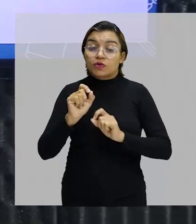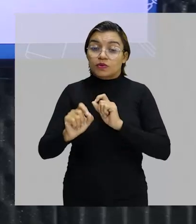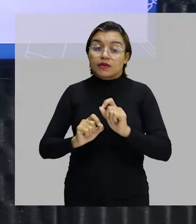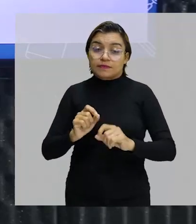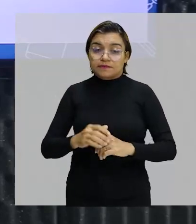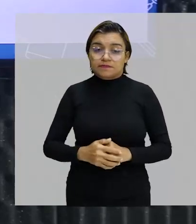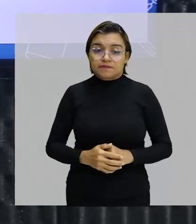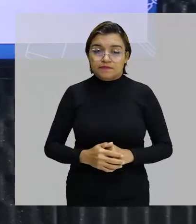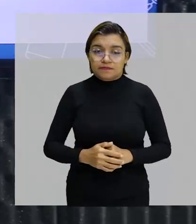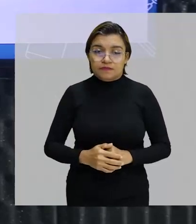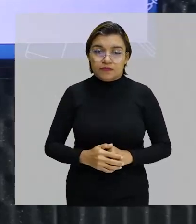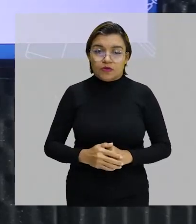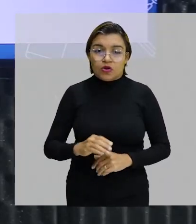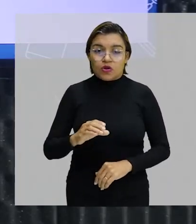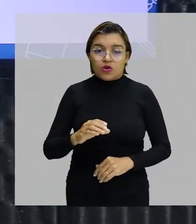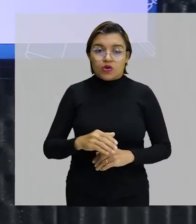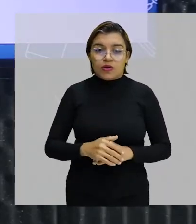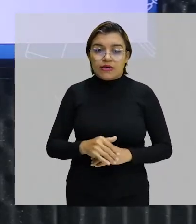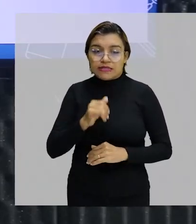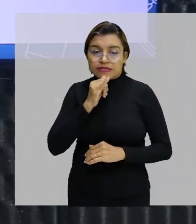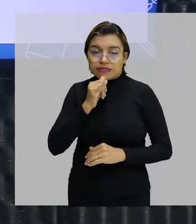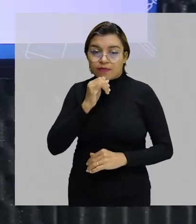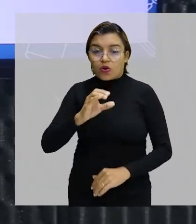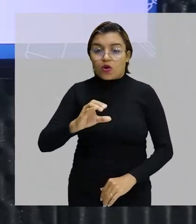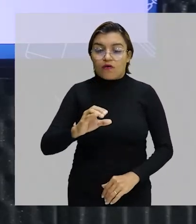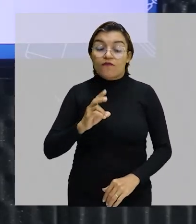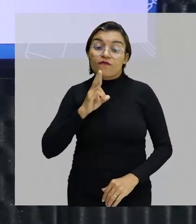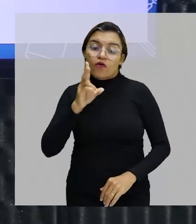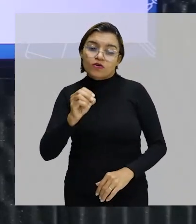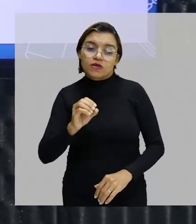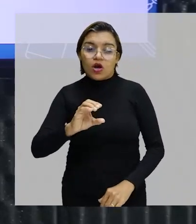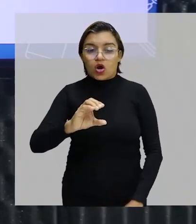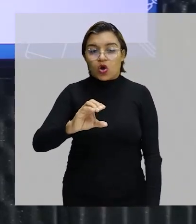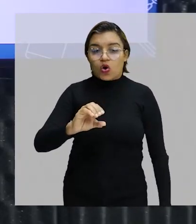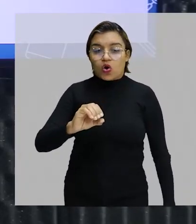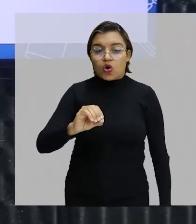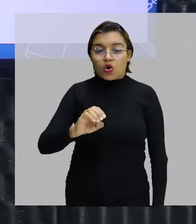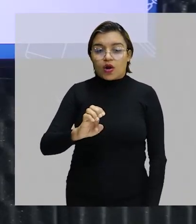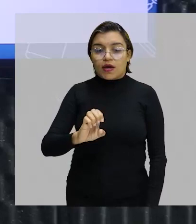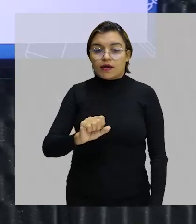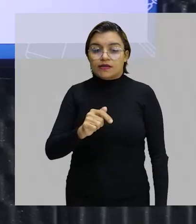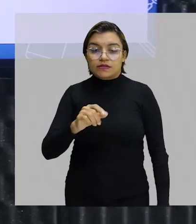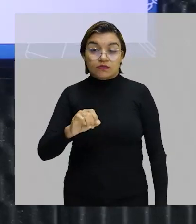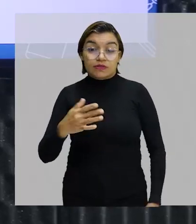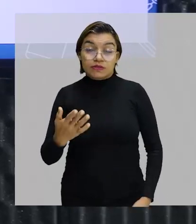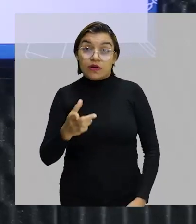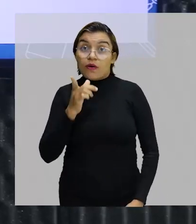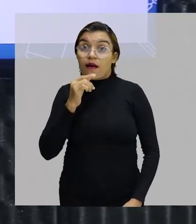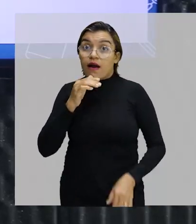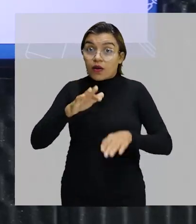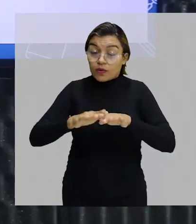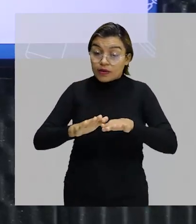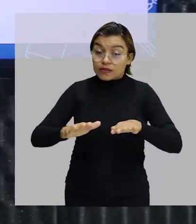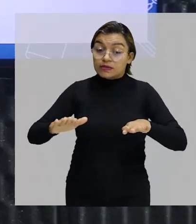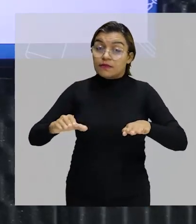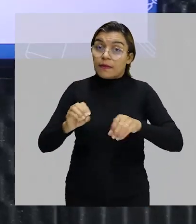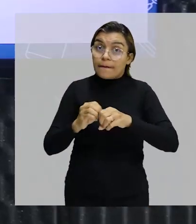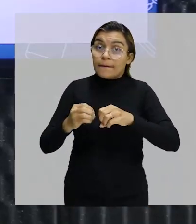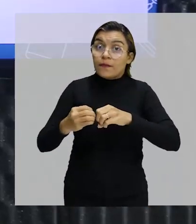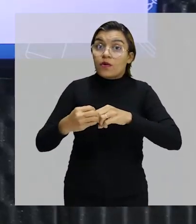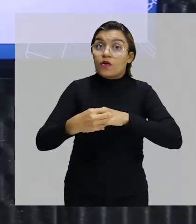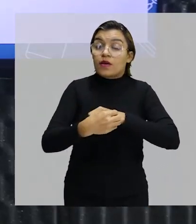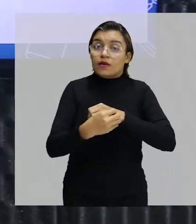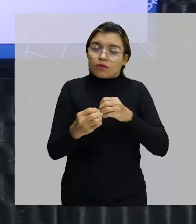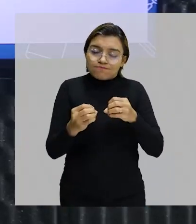de coesão. Então, com isso, na superfície da água, as moléculas estão muito coesas,